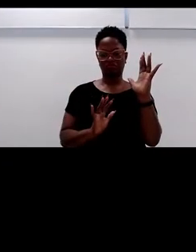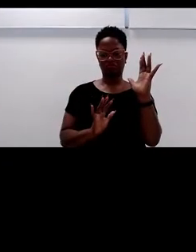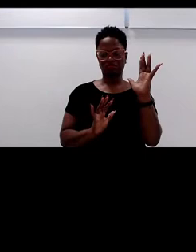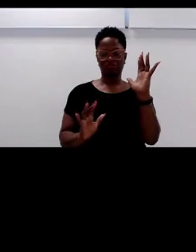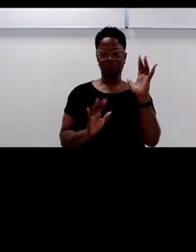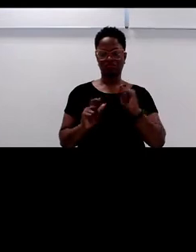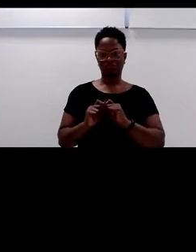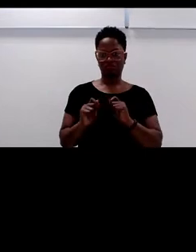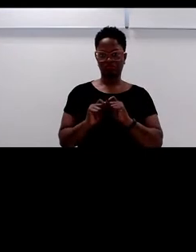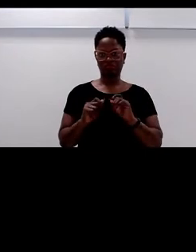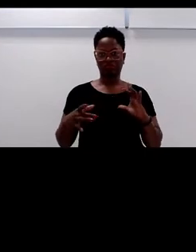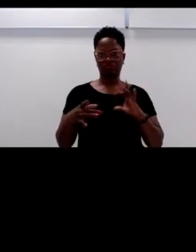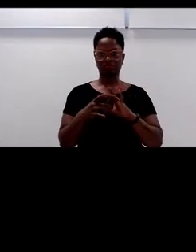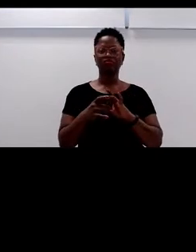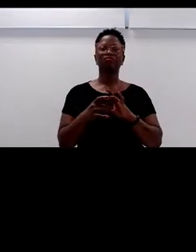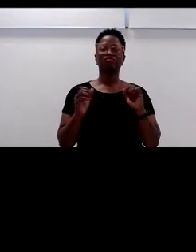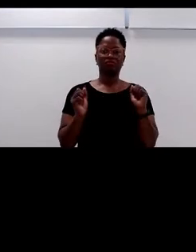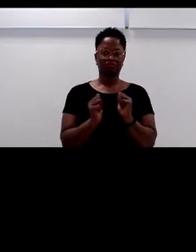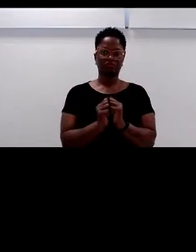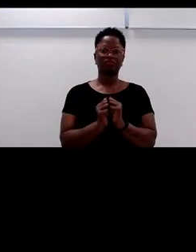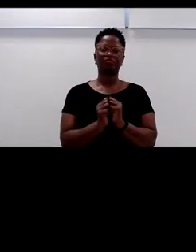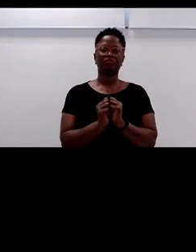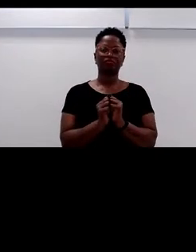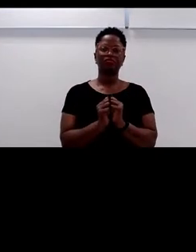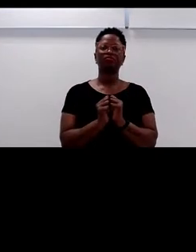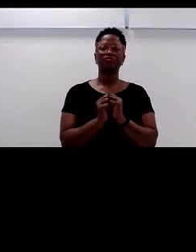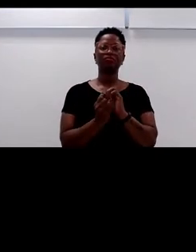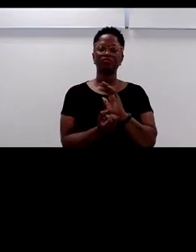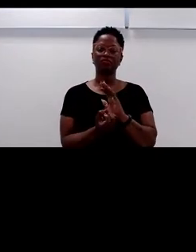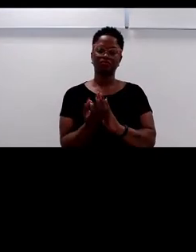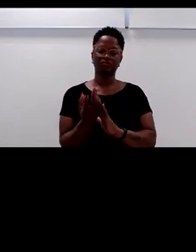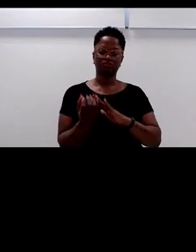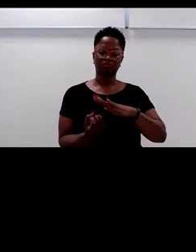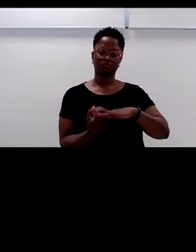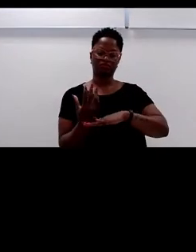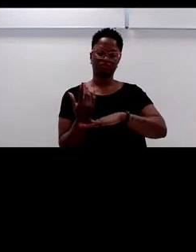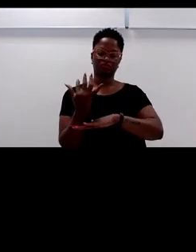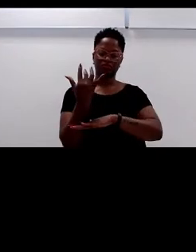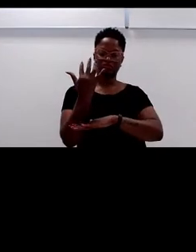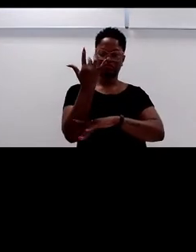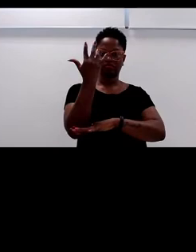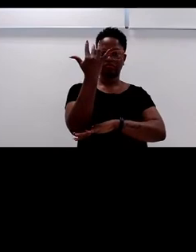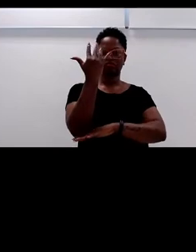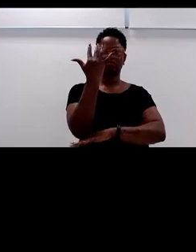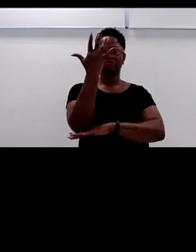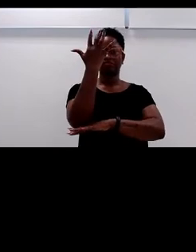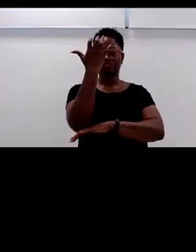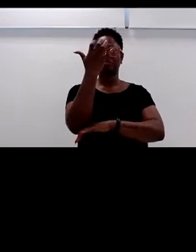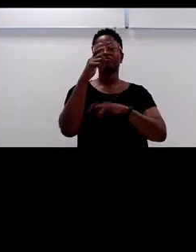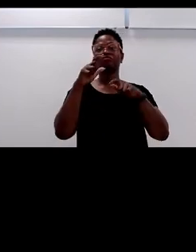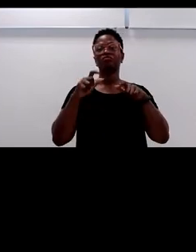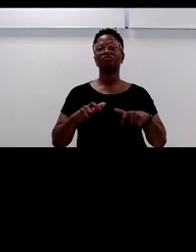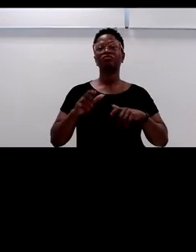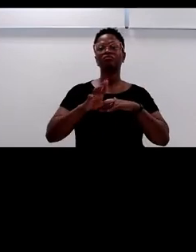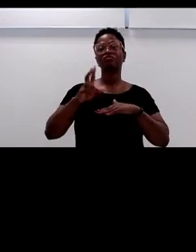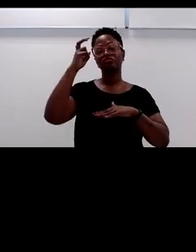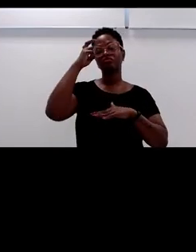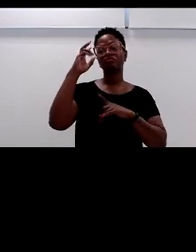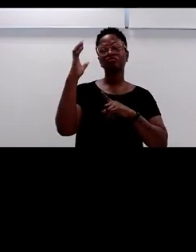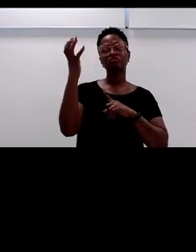uma ligação junto com essa coisa da semente que você planta na criança quando ela está nesse lugar de cultura, nesse